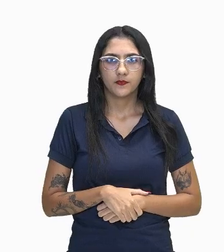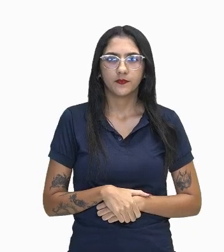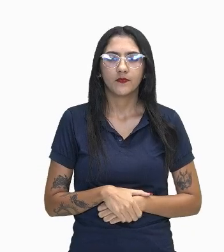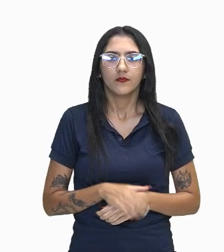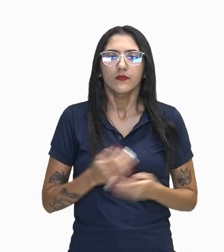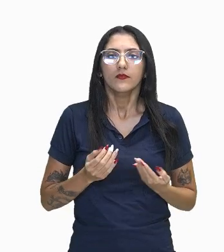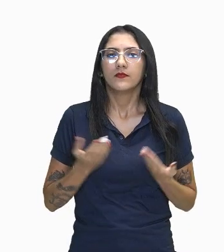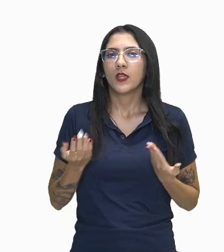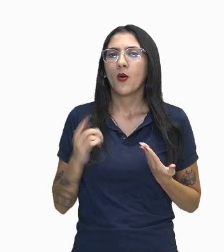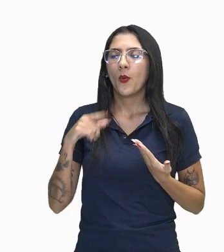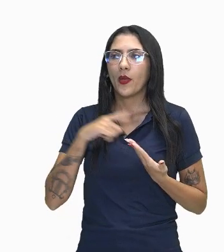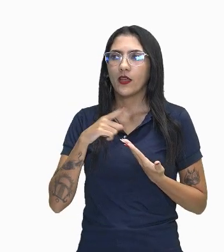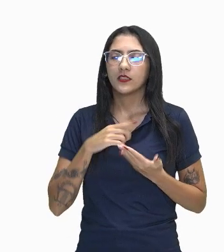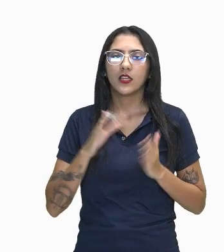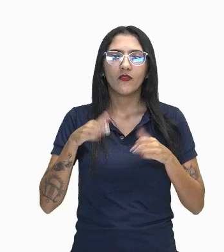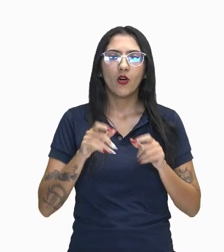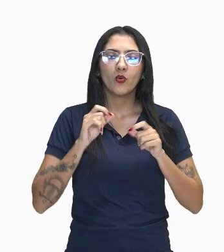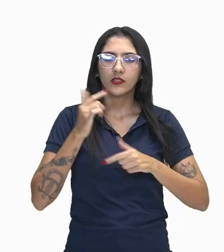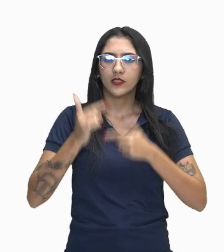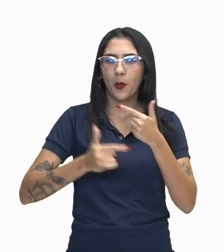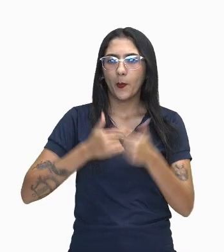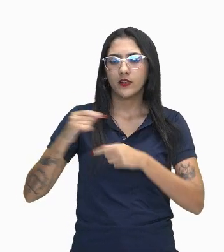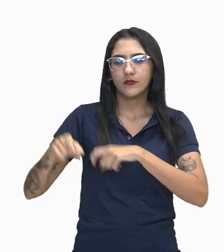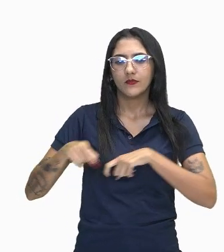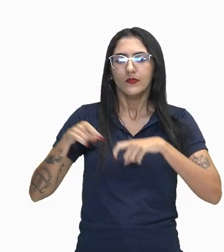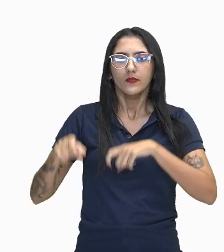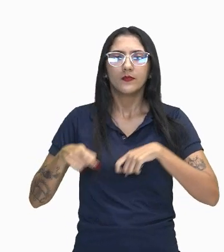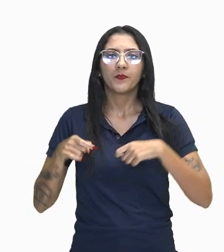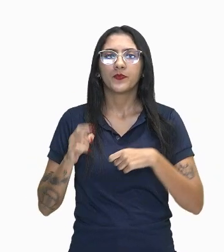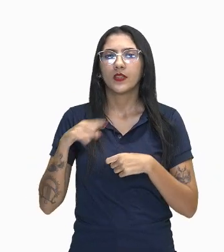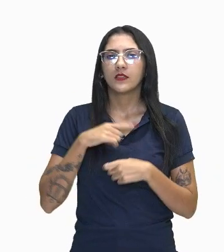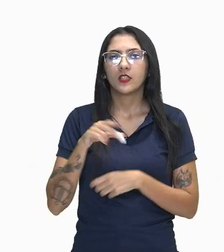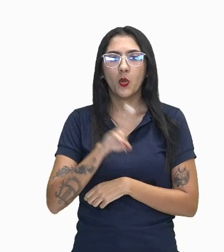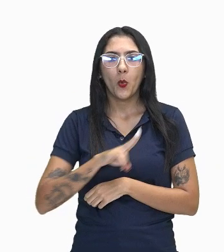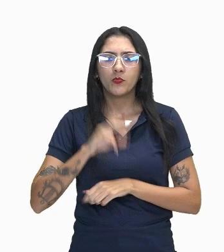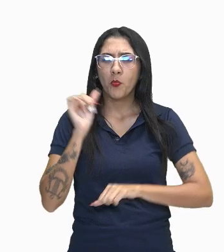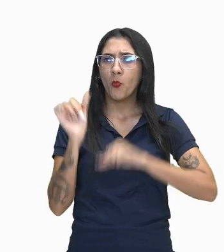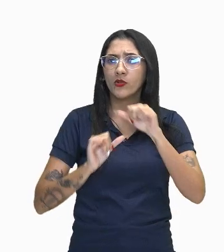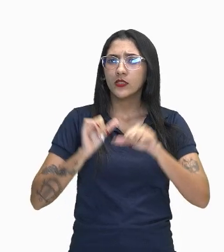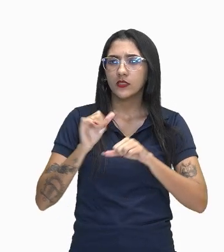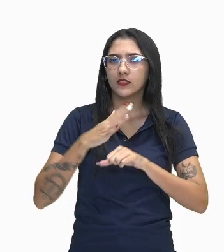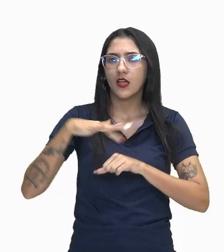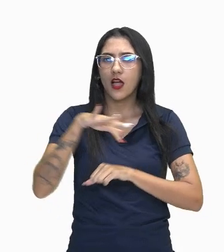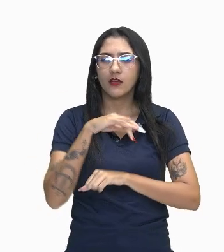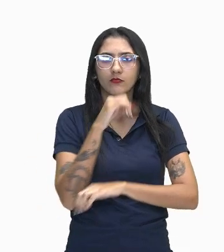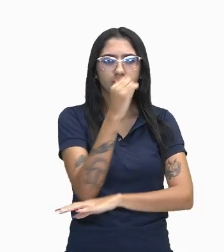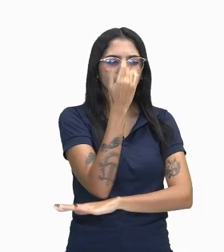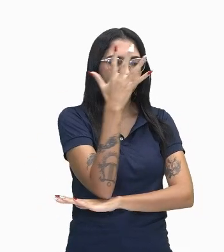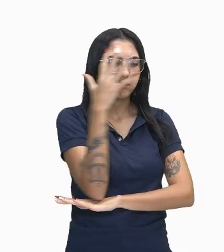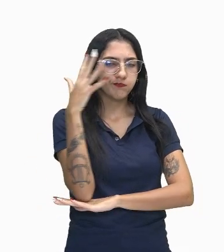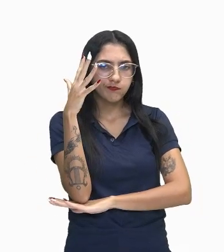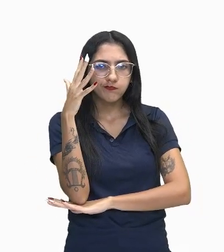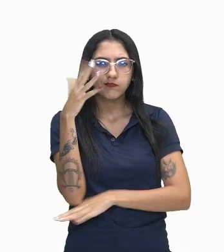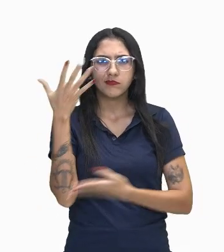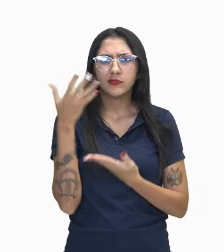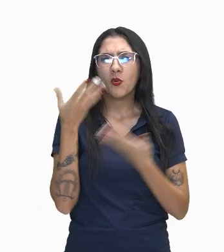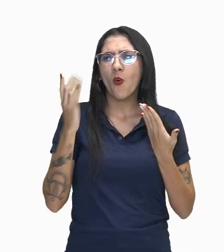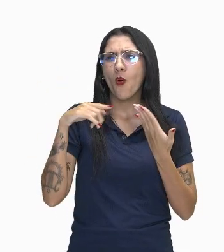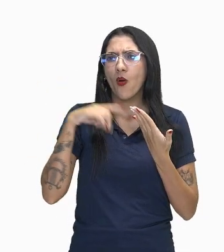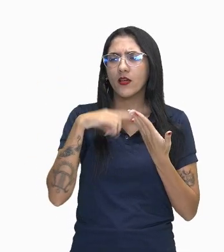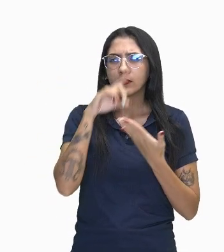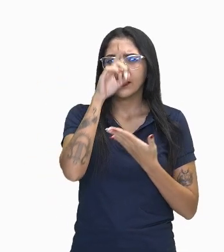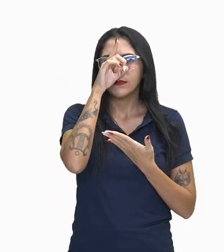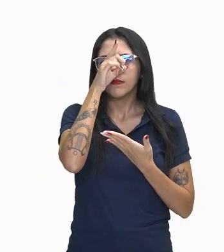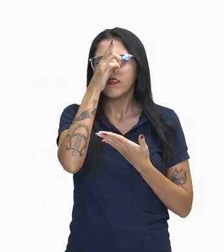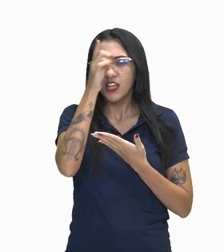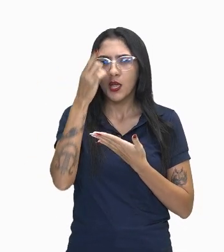voltado aí a essas atividades agrícolas, elas acabam modificando a paisagem. E, normalmente, essas